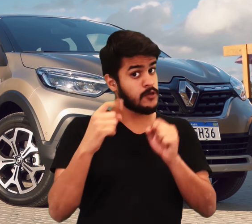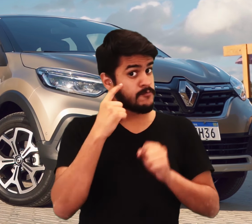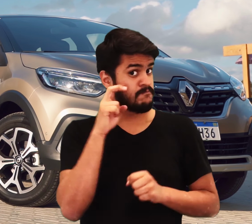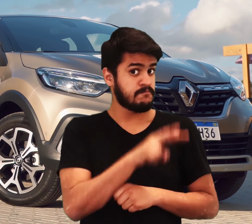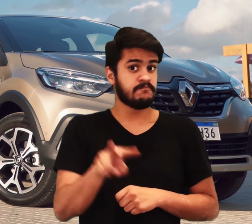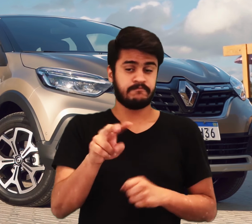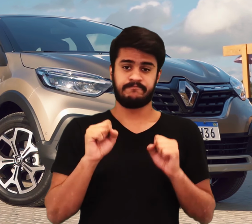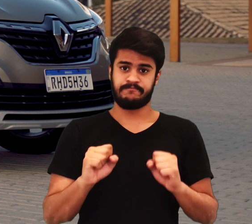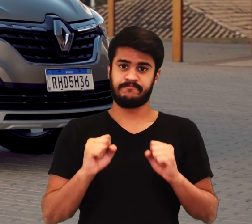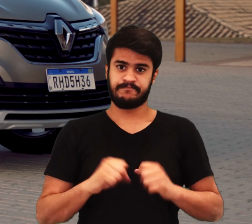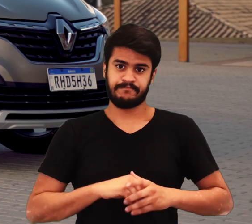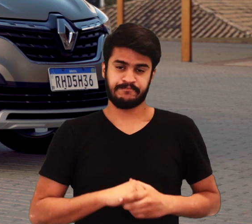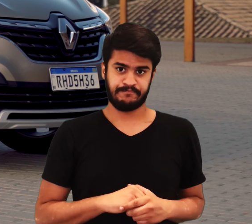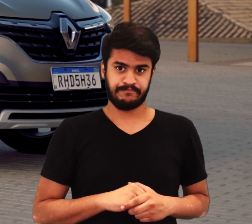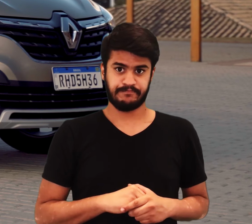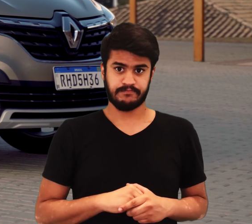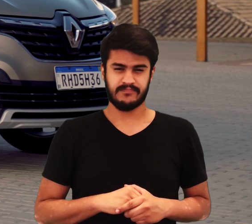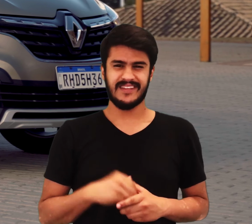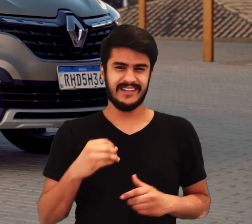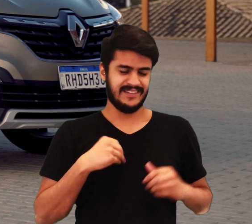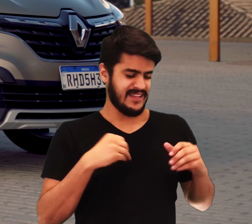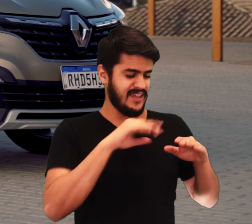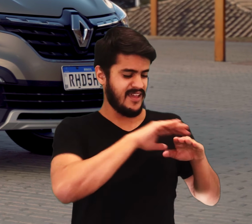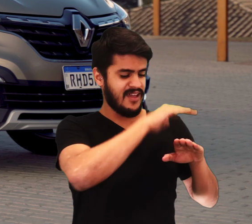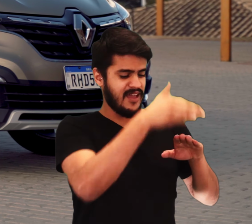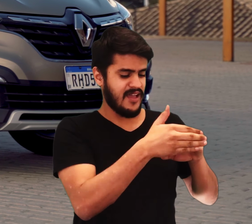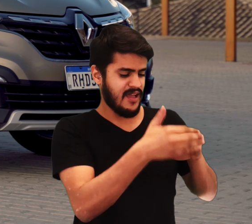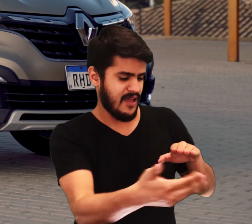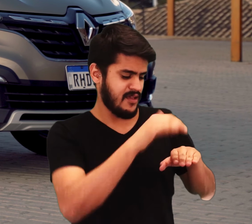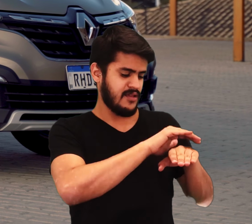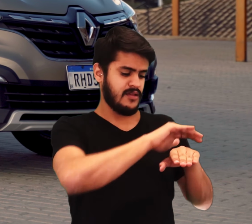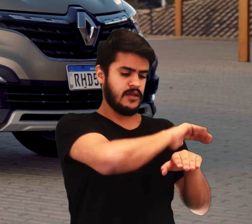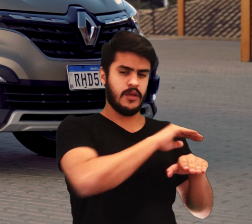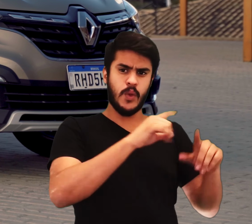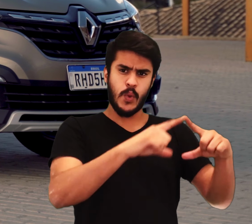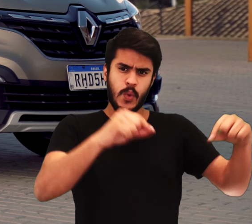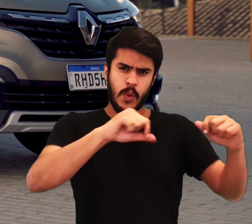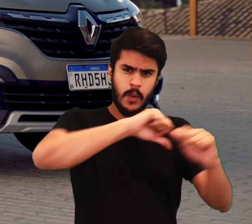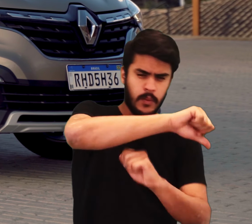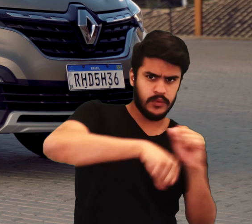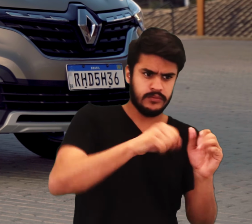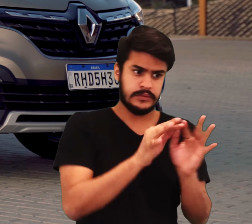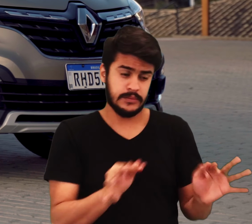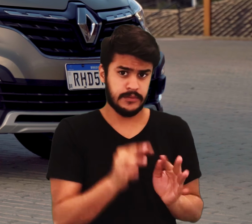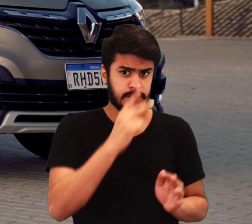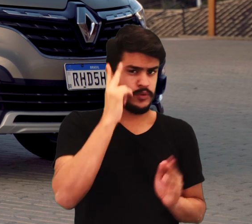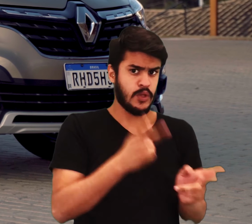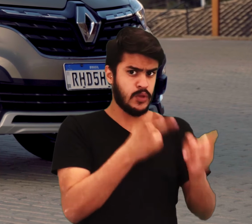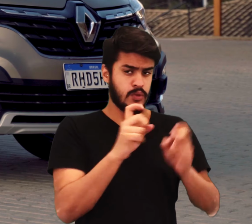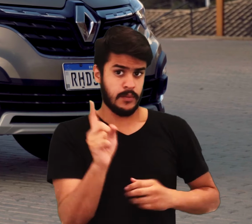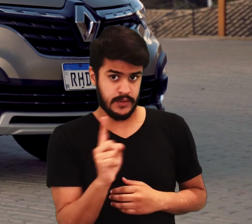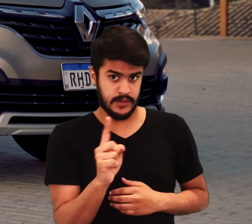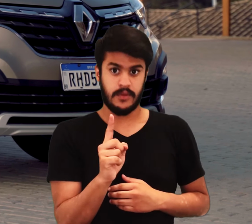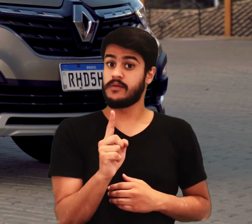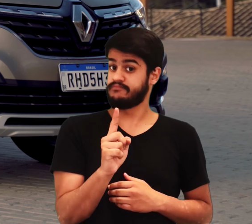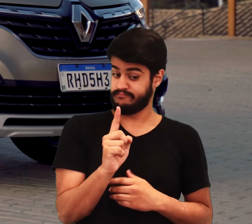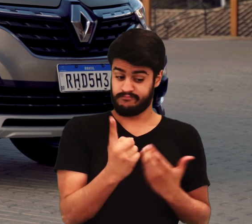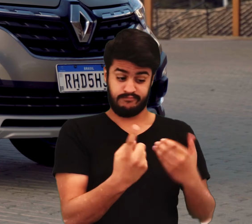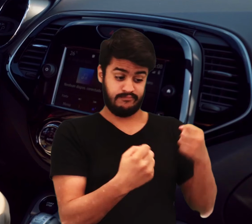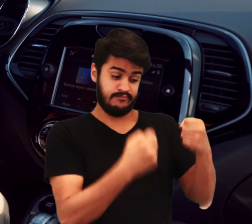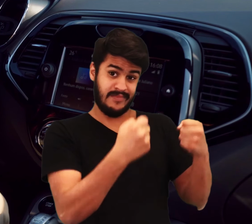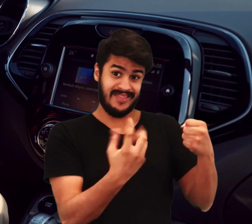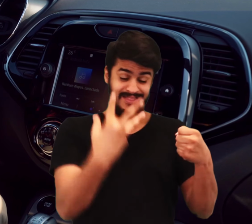bastante coisa para você olhar por lá. Se o facelift externo foi tão discreto a ponto de muita gente sequer perceber que mudou alguma coisa, aqui